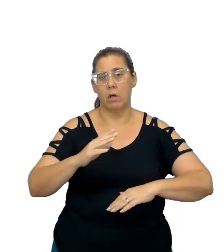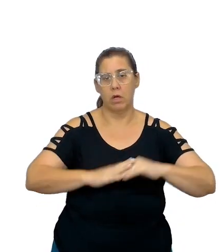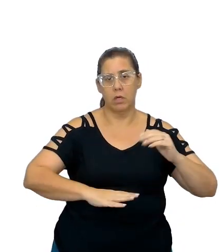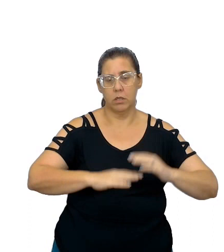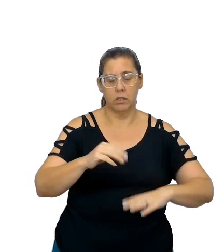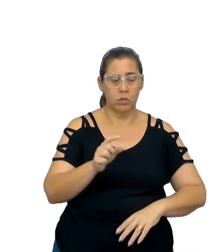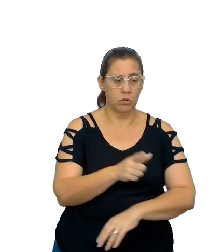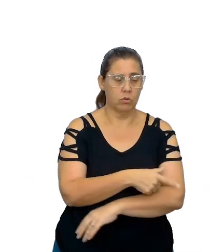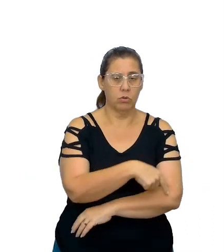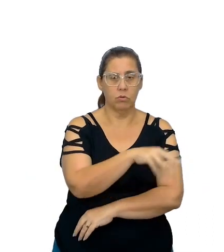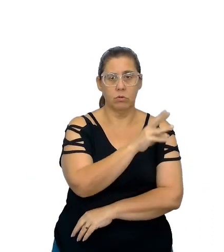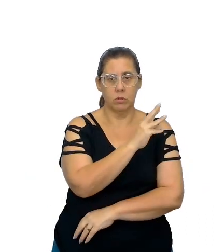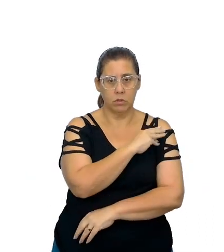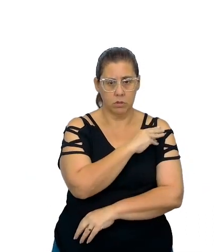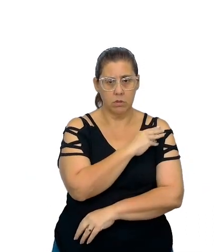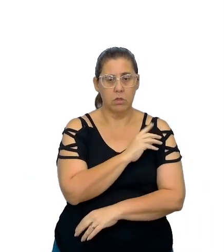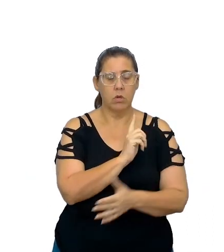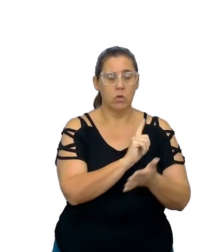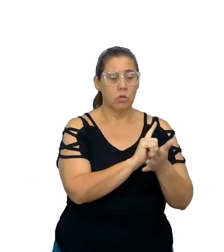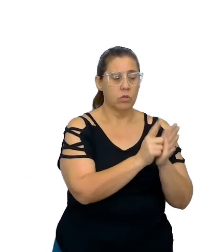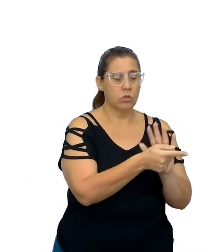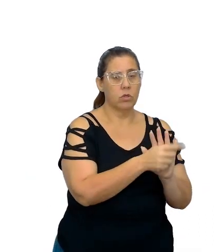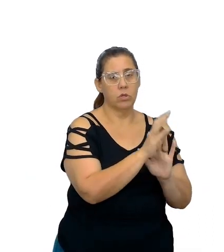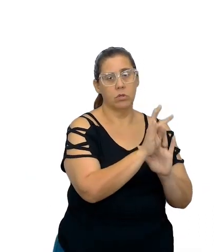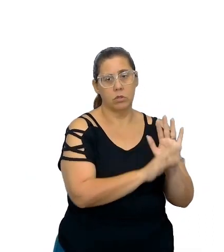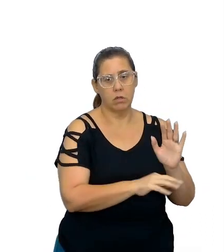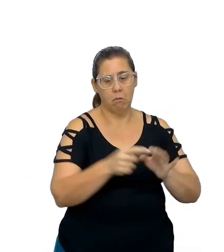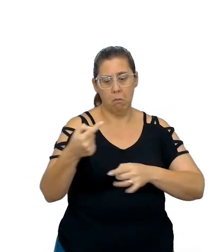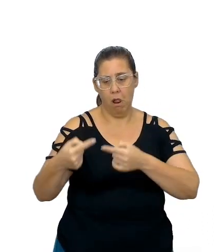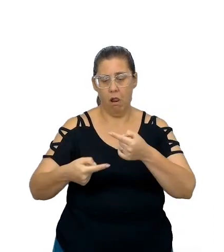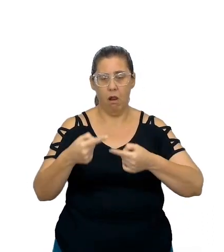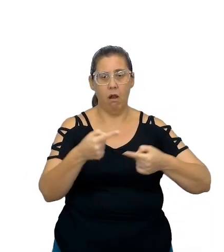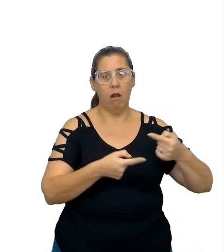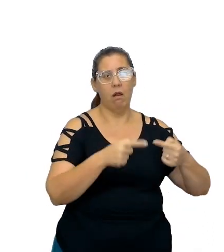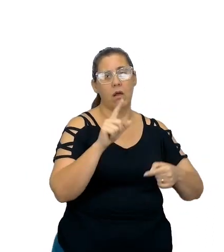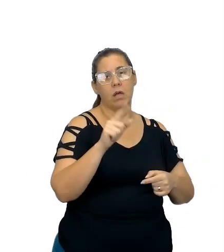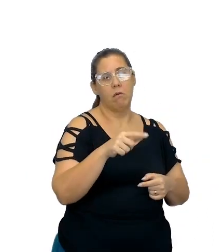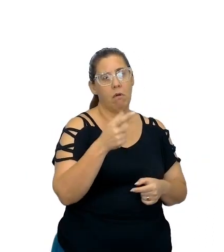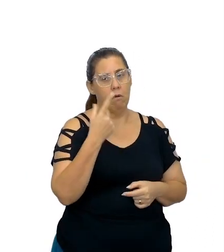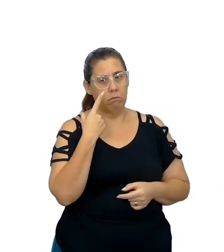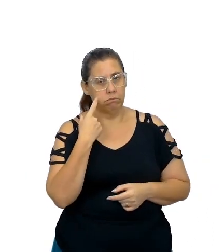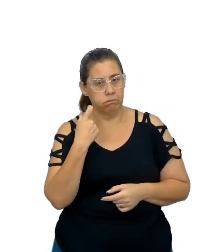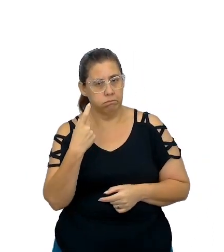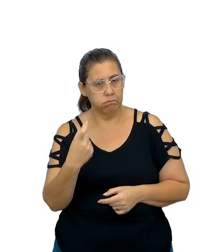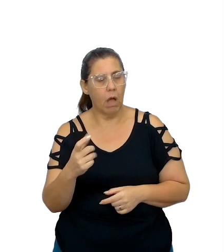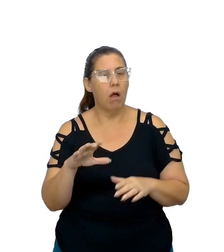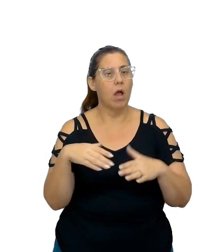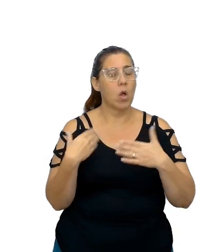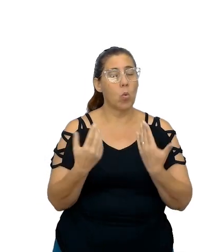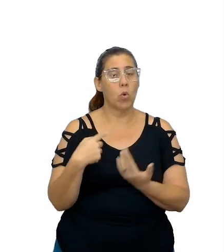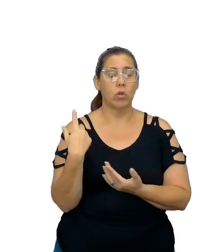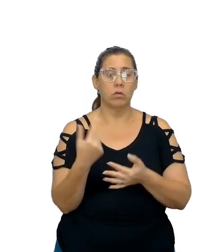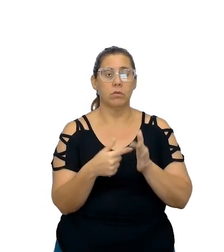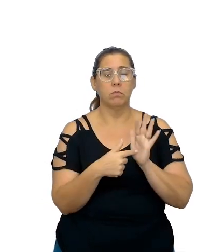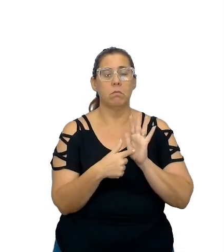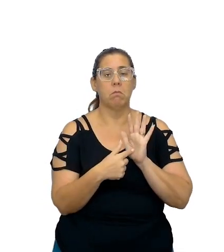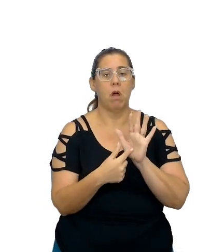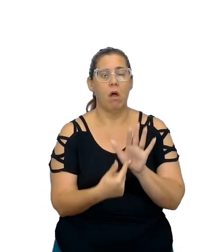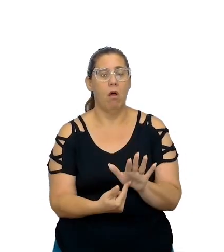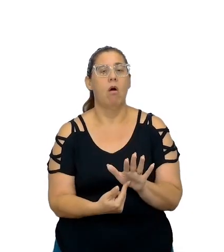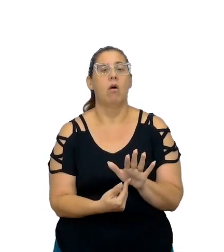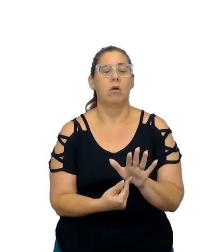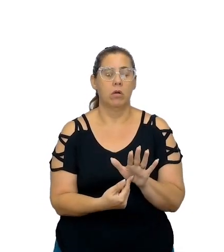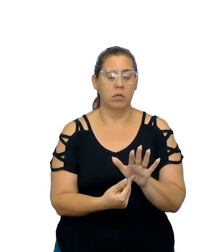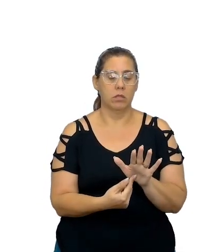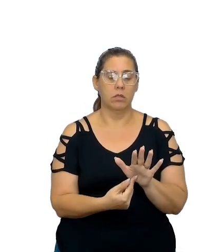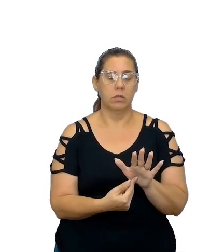vamos falar um pouquinho sobre o gênero textual debate, que é interessante quando a gente traz ele